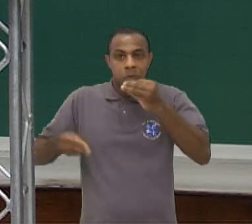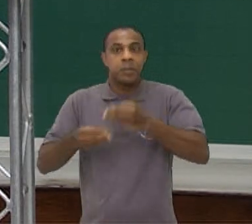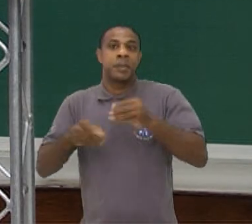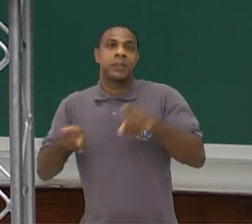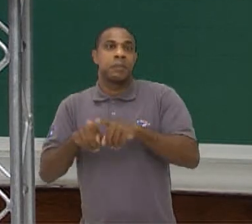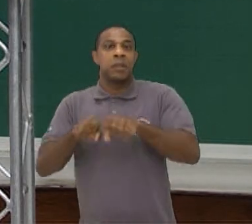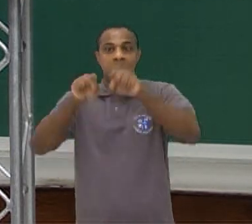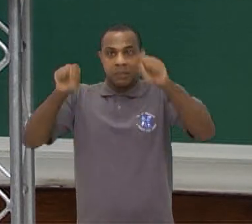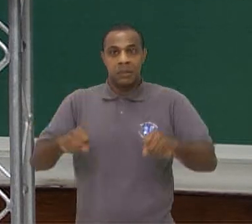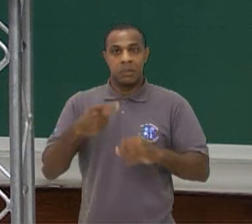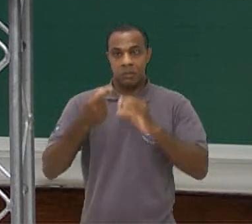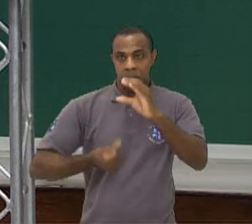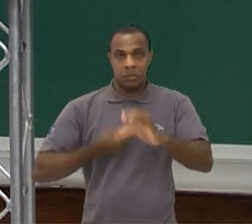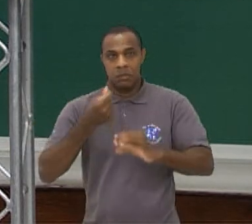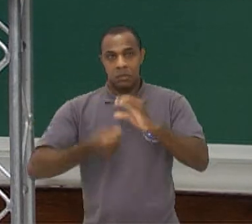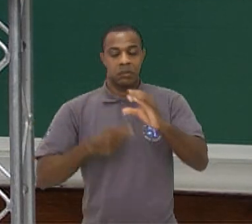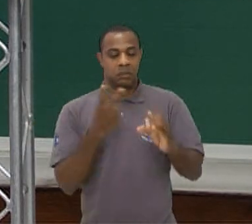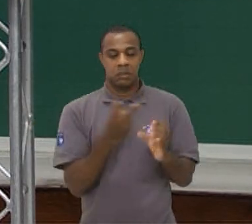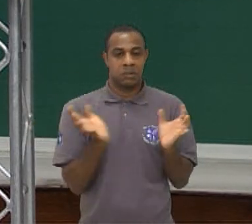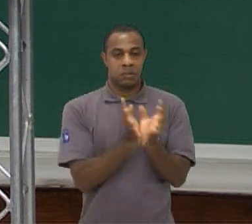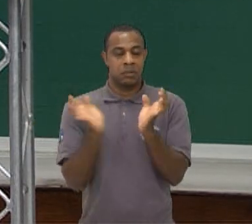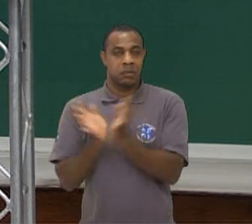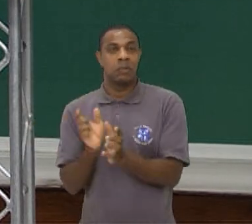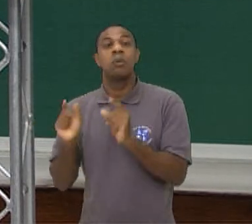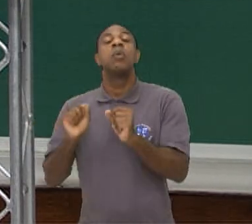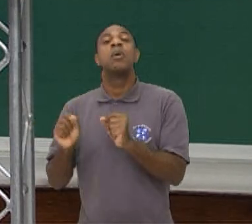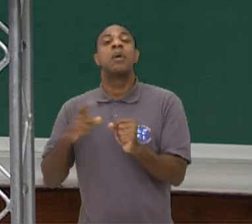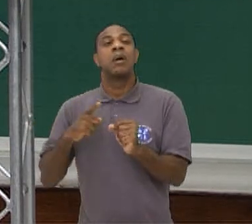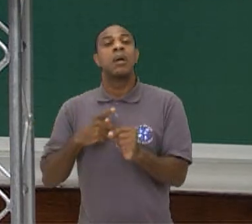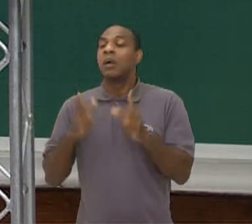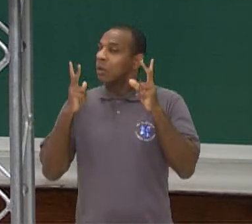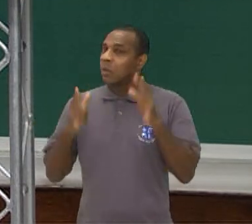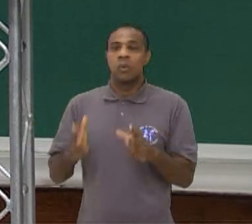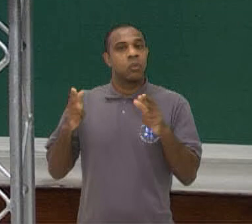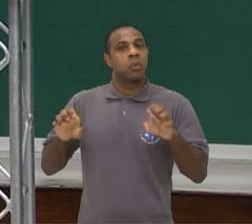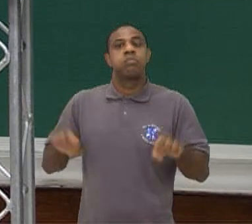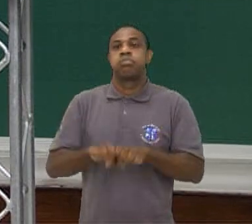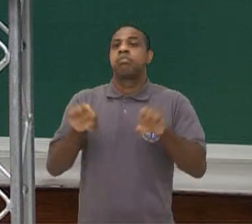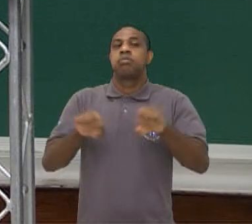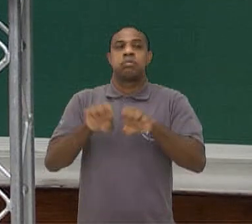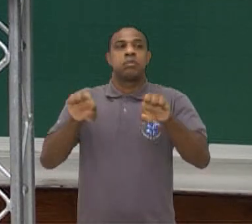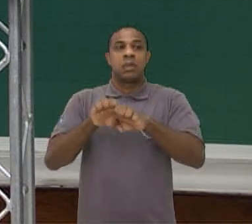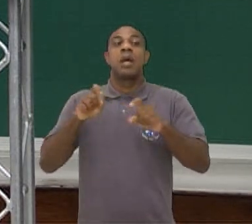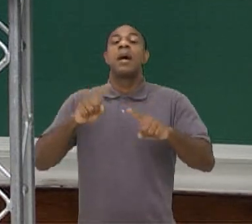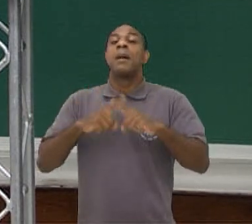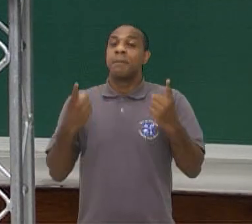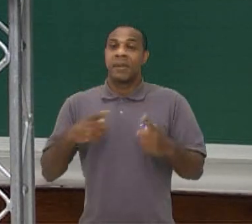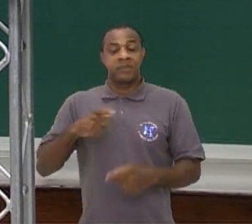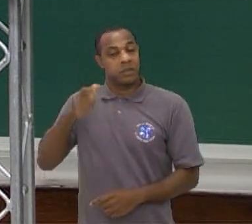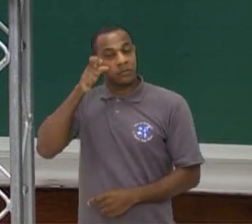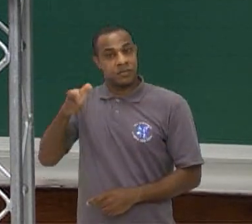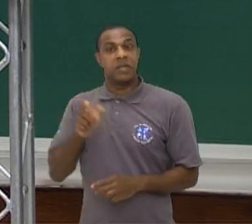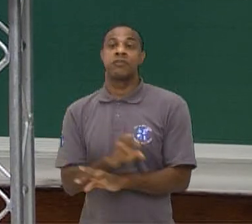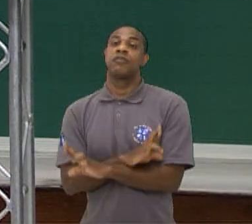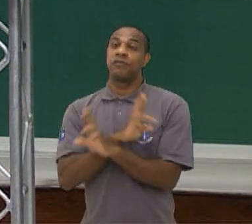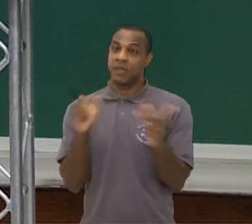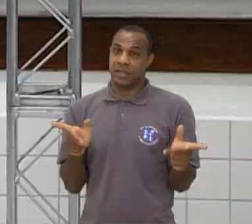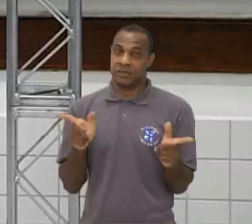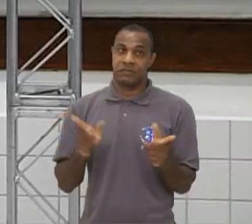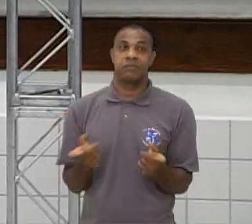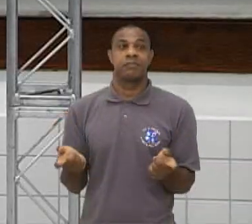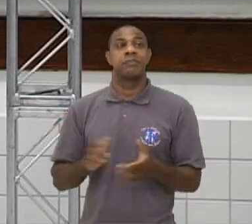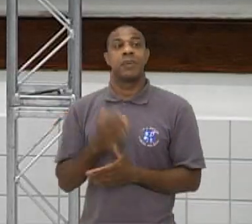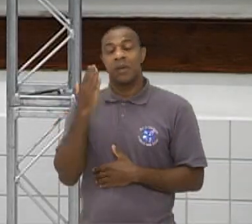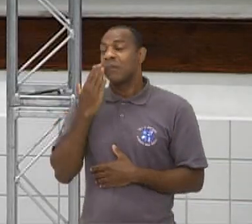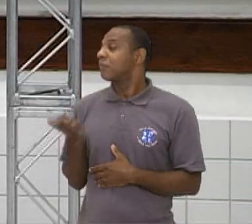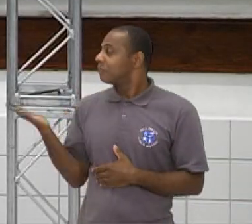No sistema capitalista, as duas classes fazem parte de uma mesma estrutura, mas têm interesses opostos. Então, estudante,